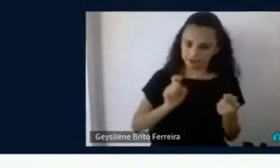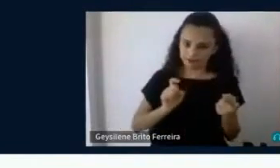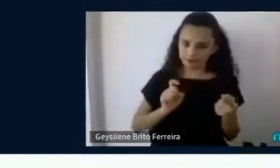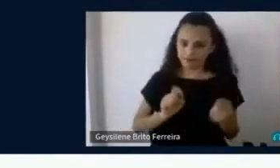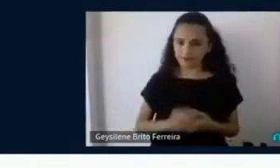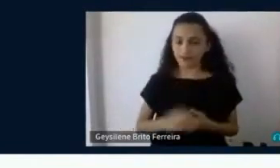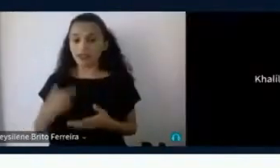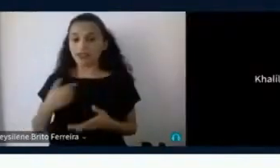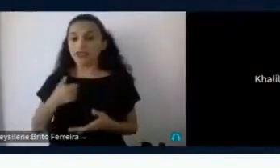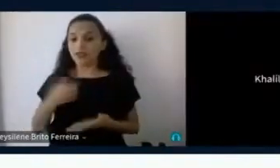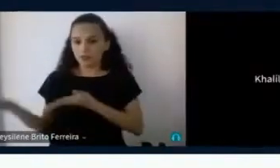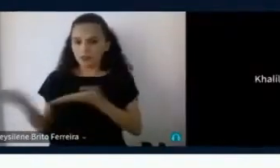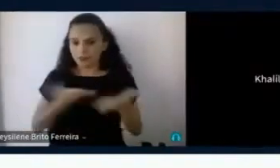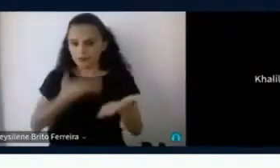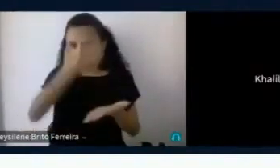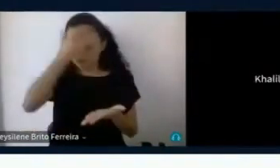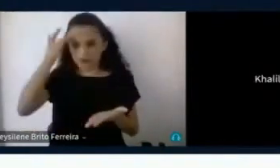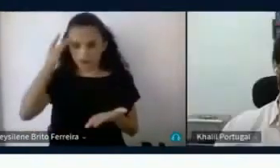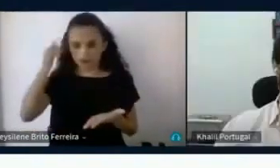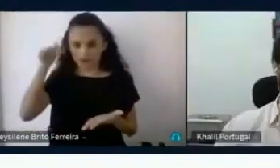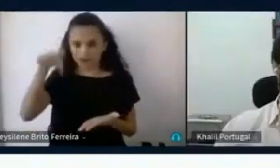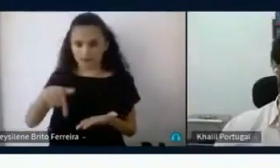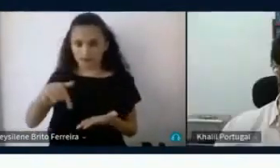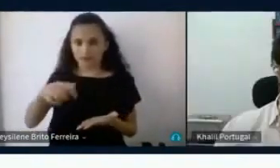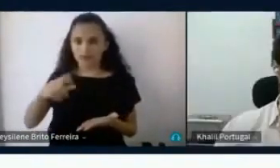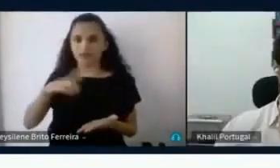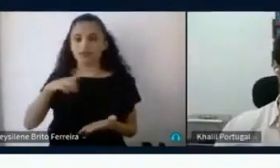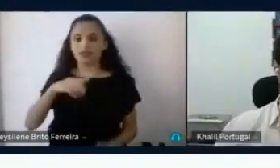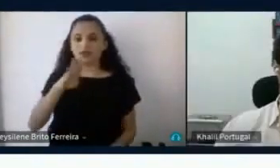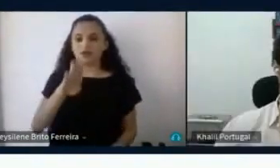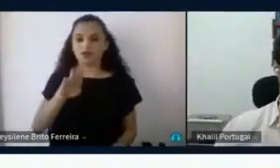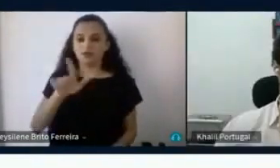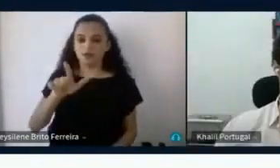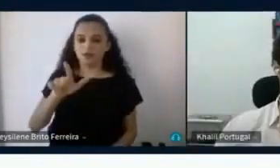aqui assistindo eu tenho um blog, que é o